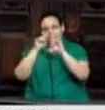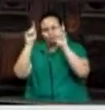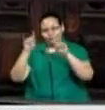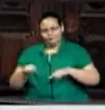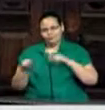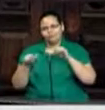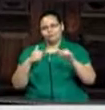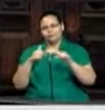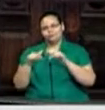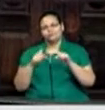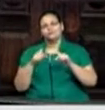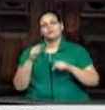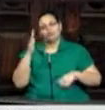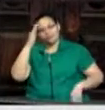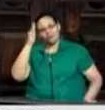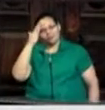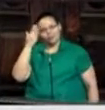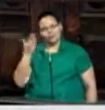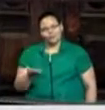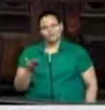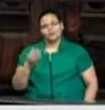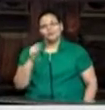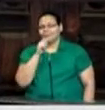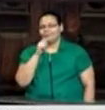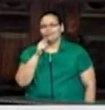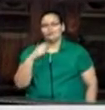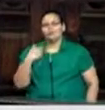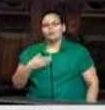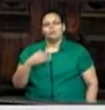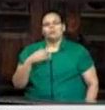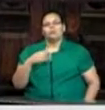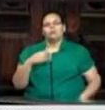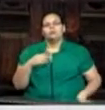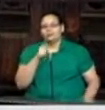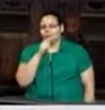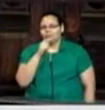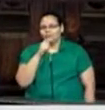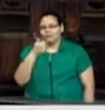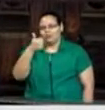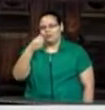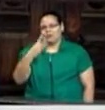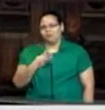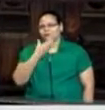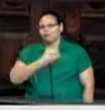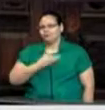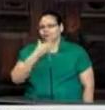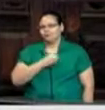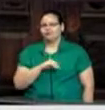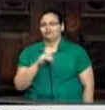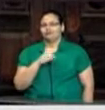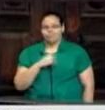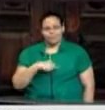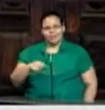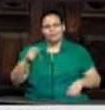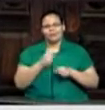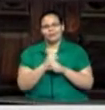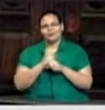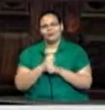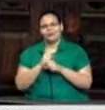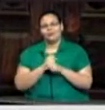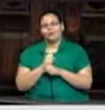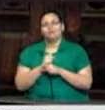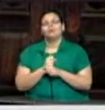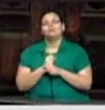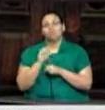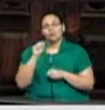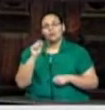já saibam que provavelmente ficarão, no mínimo, sem o 13º salário esse ano. O que se